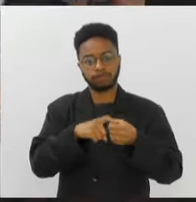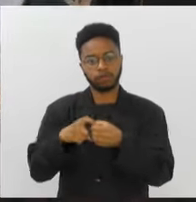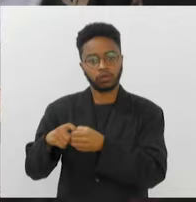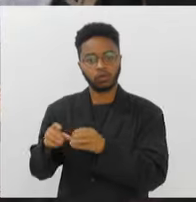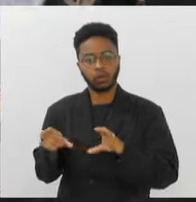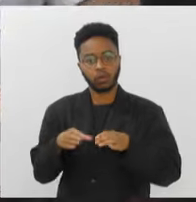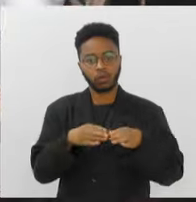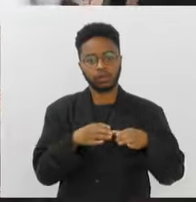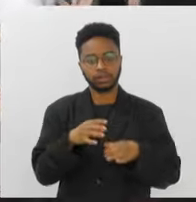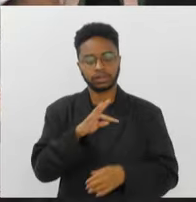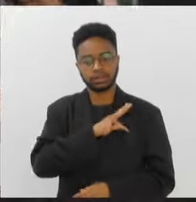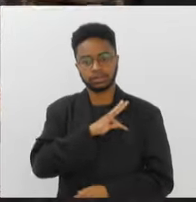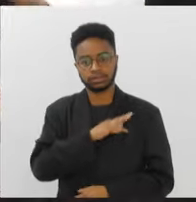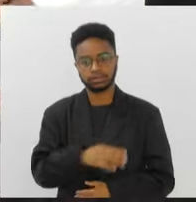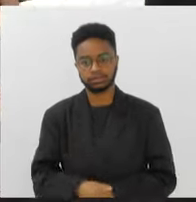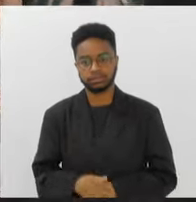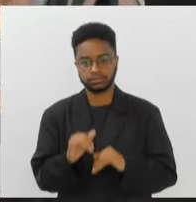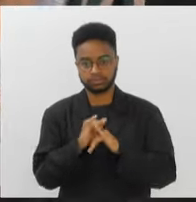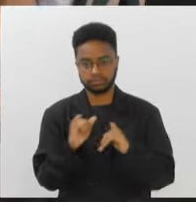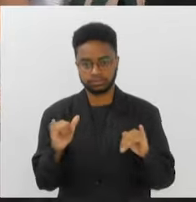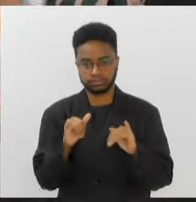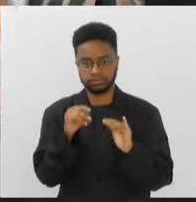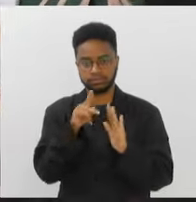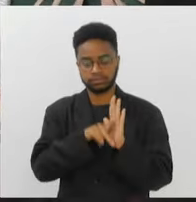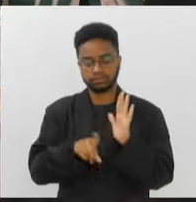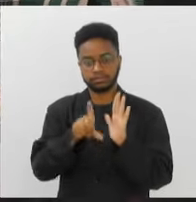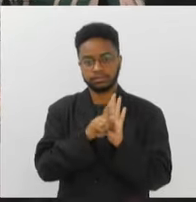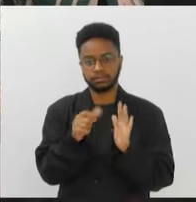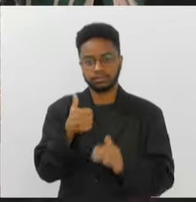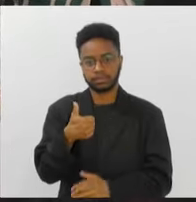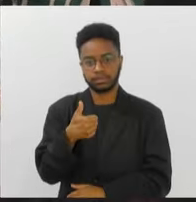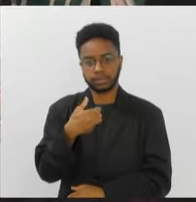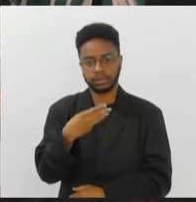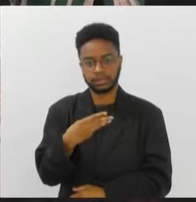comissões técnicas. Anuncio o projeto de lei número